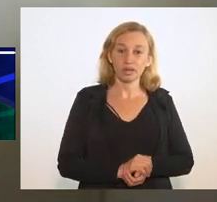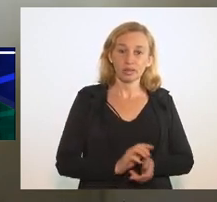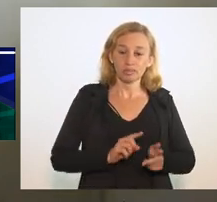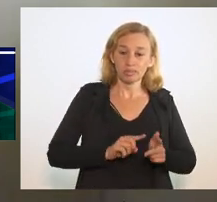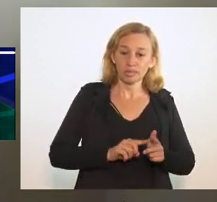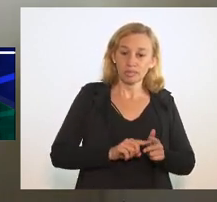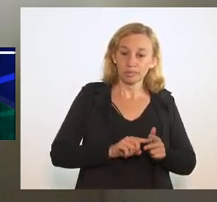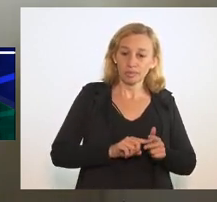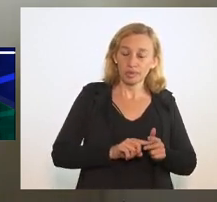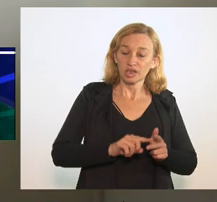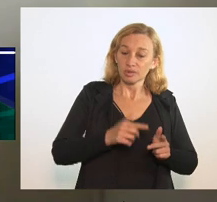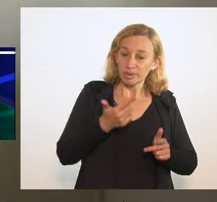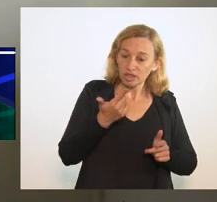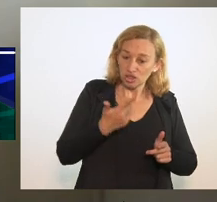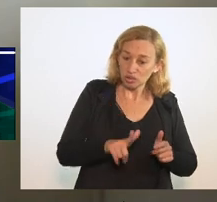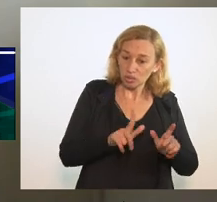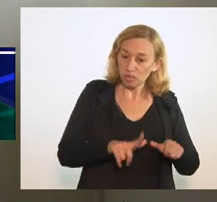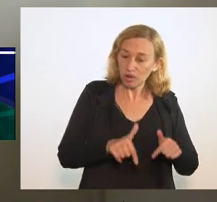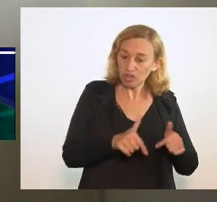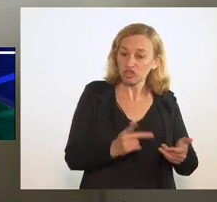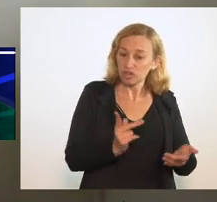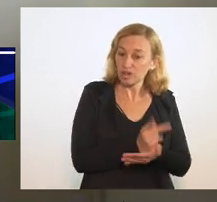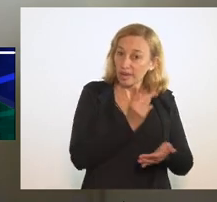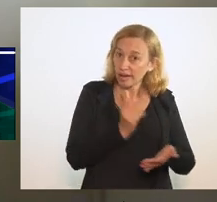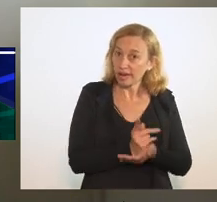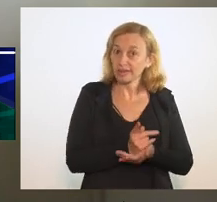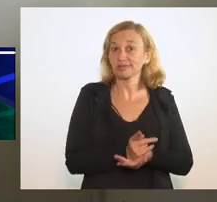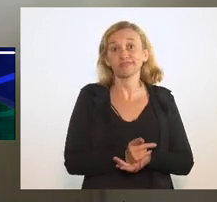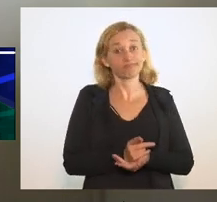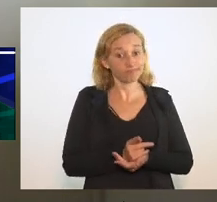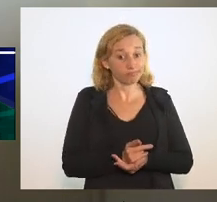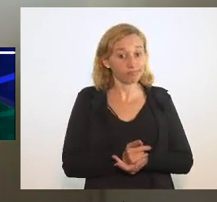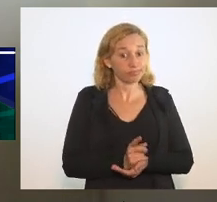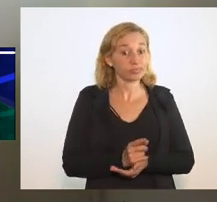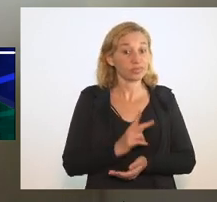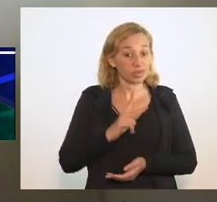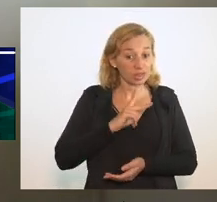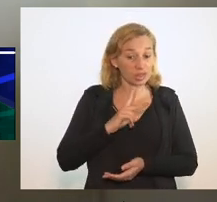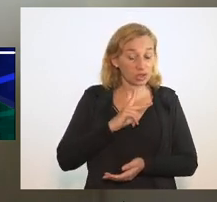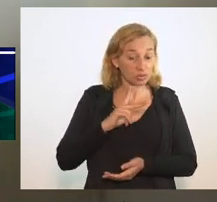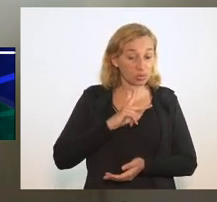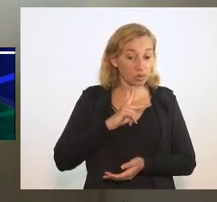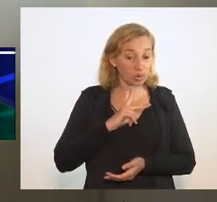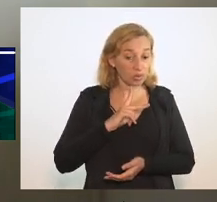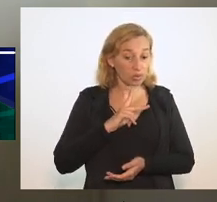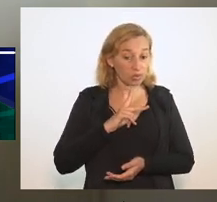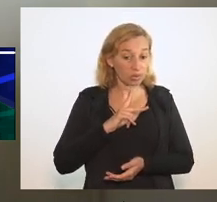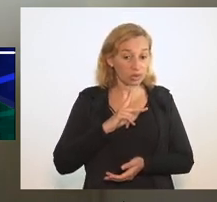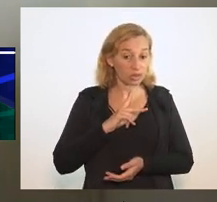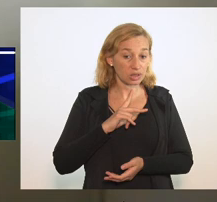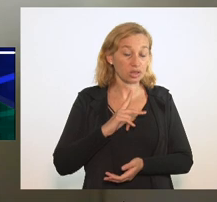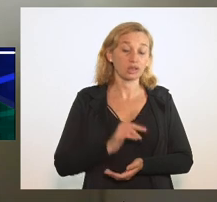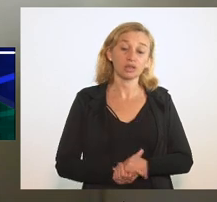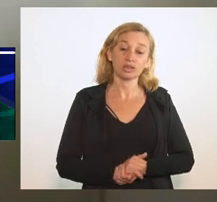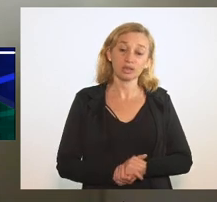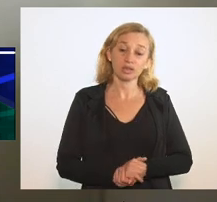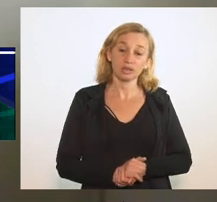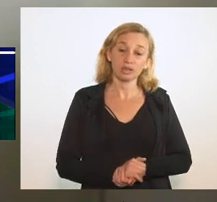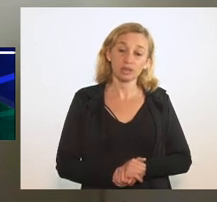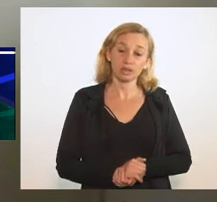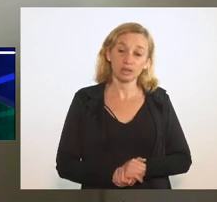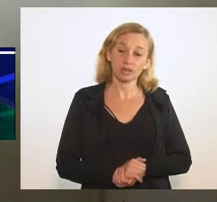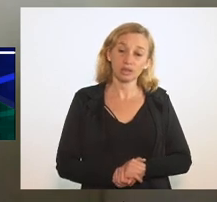uma vez a favor delas, quiçá nas próprias faixas de incidência, né,